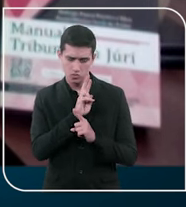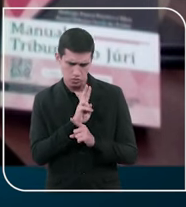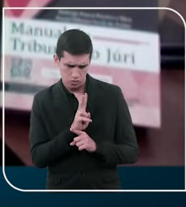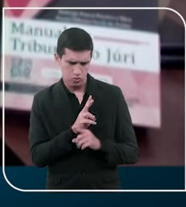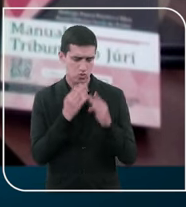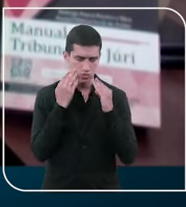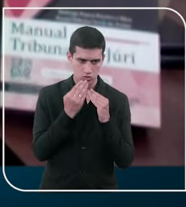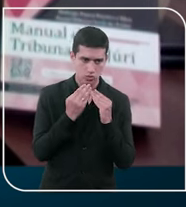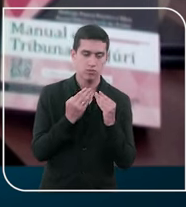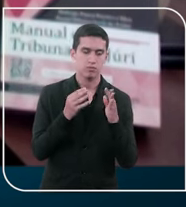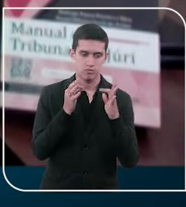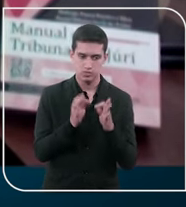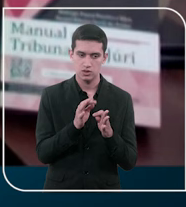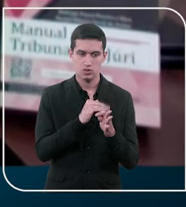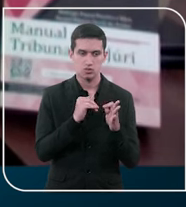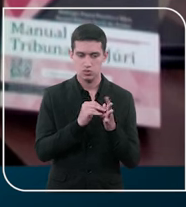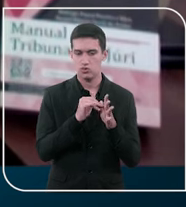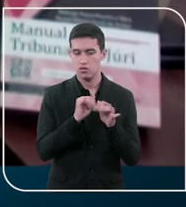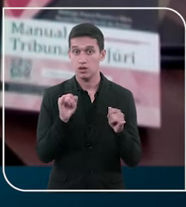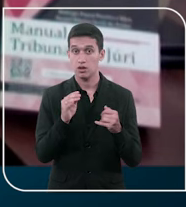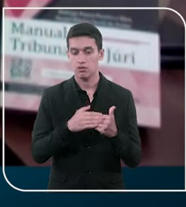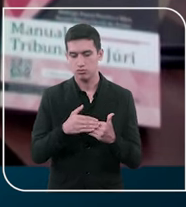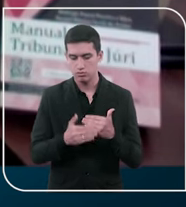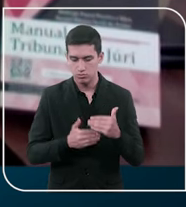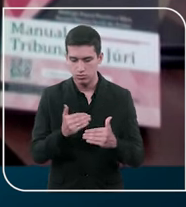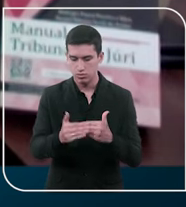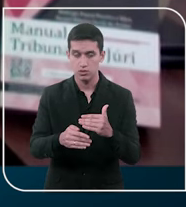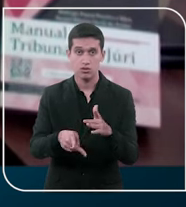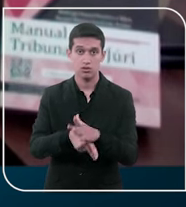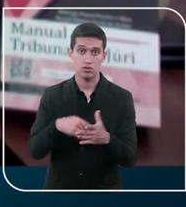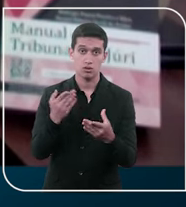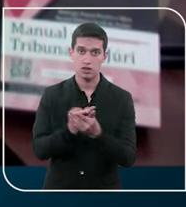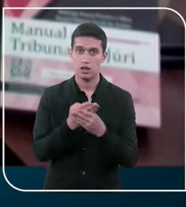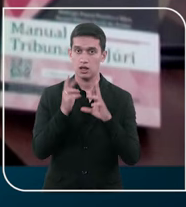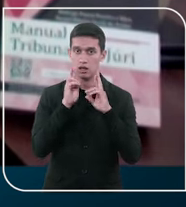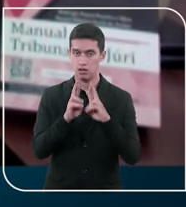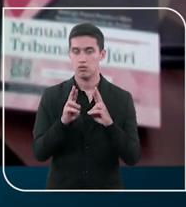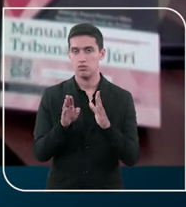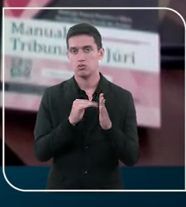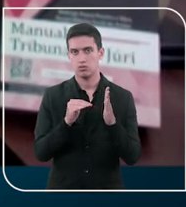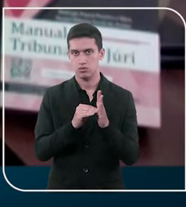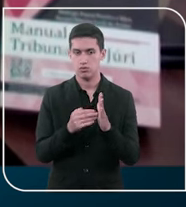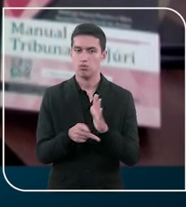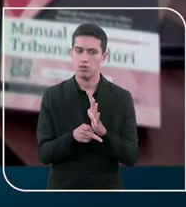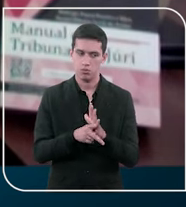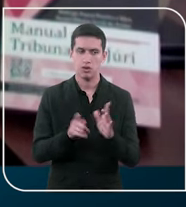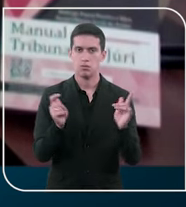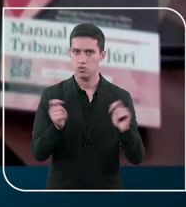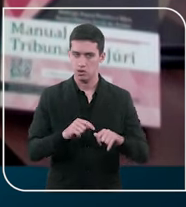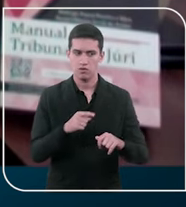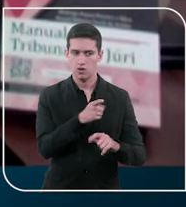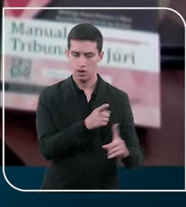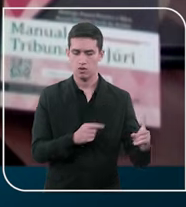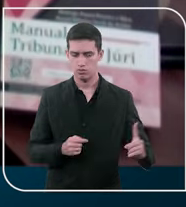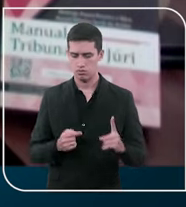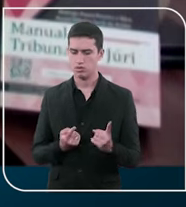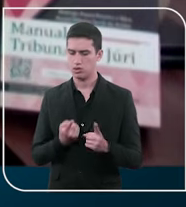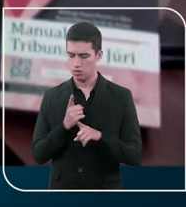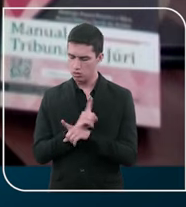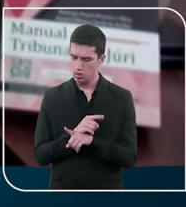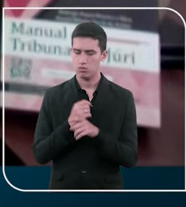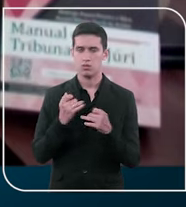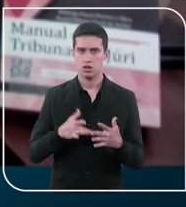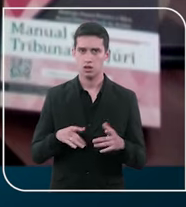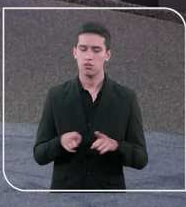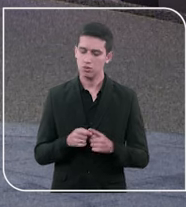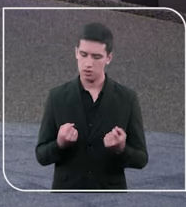nisso, provar aquelas alegações no decorrer do processo, respeitando o princípio do contraditório da